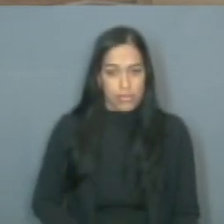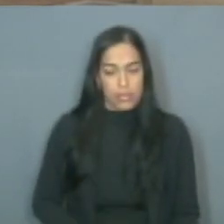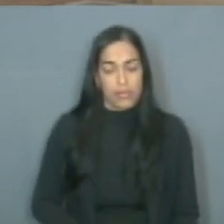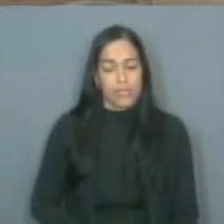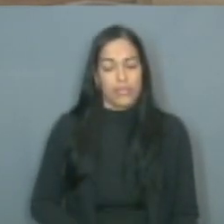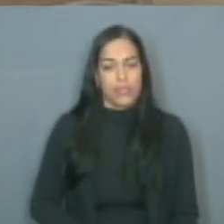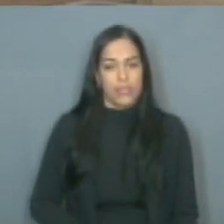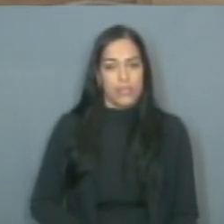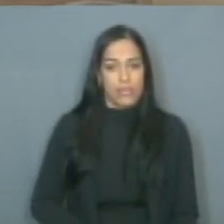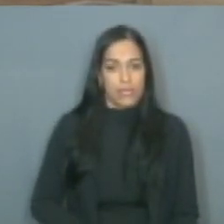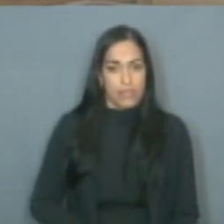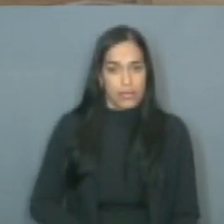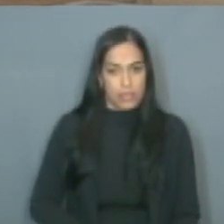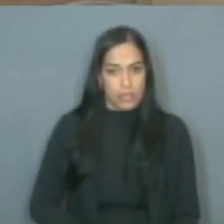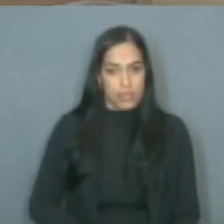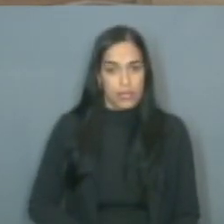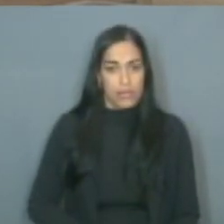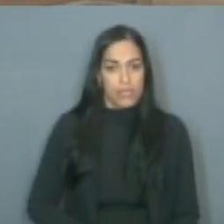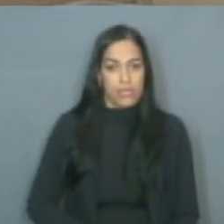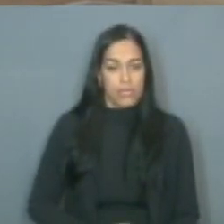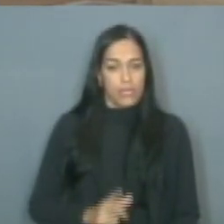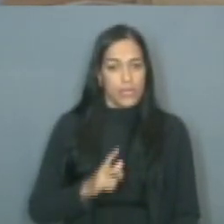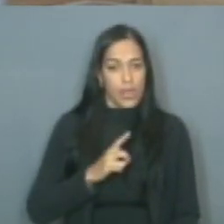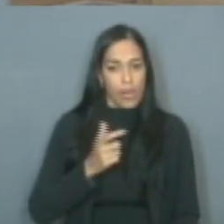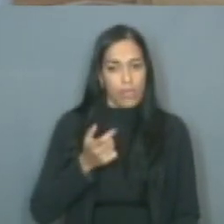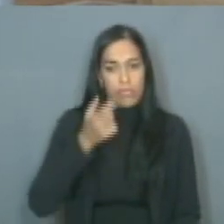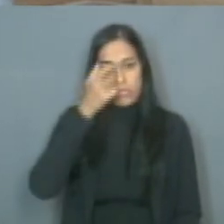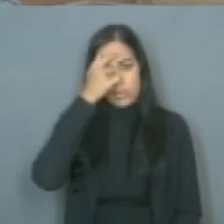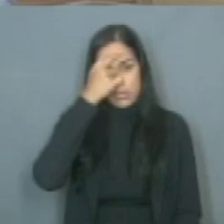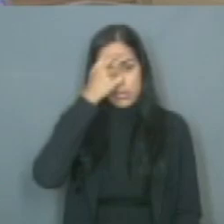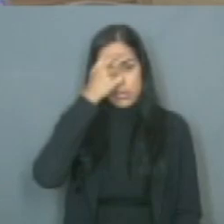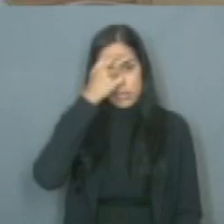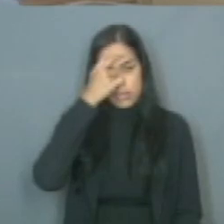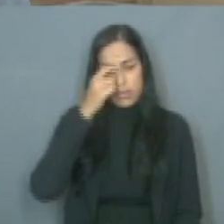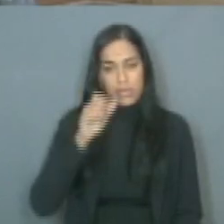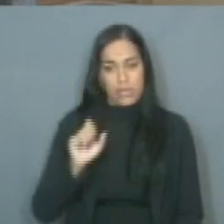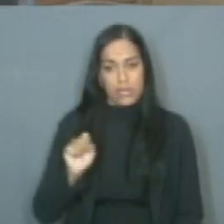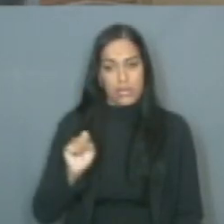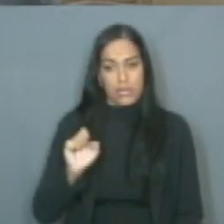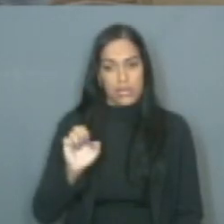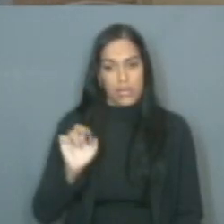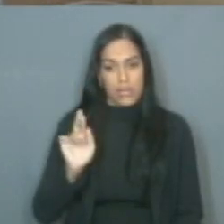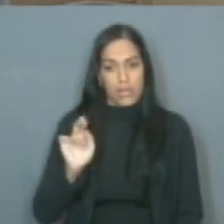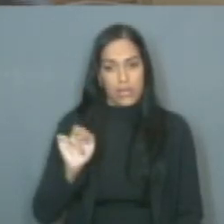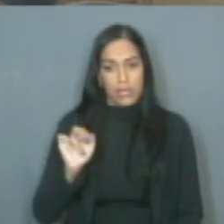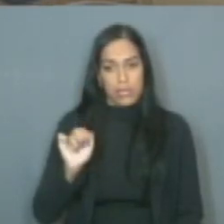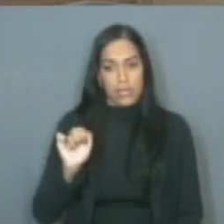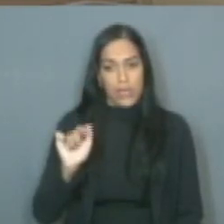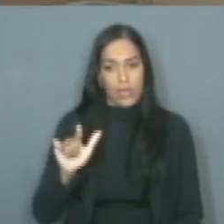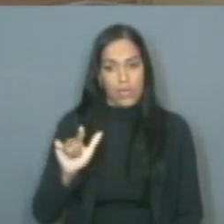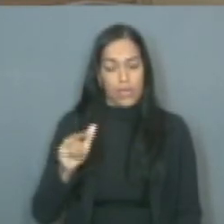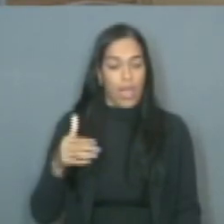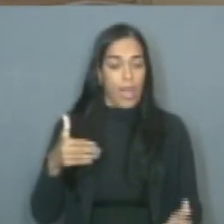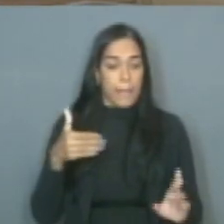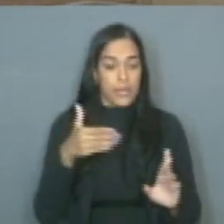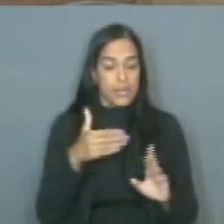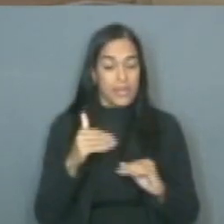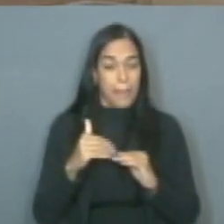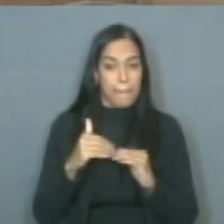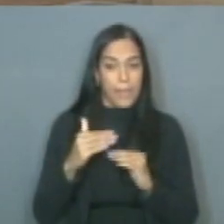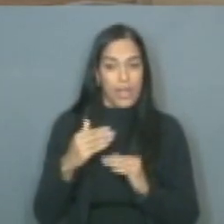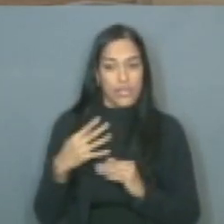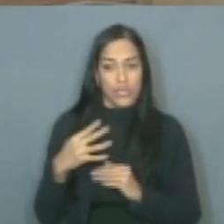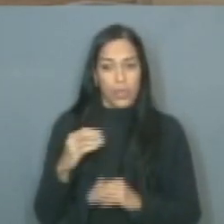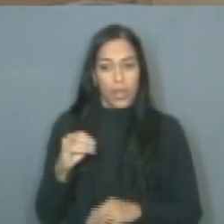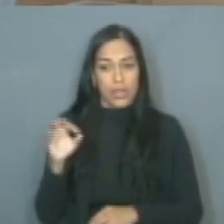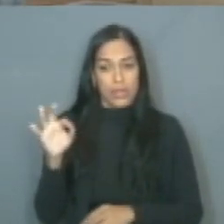possam ter consciência. Setúbal representa mais de